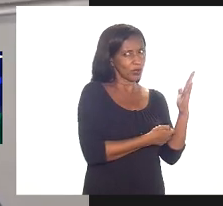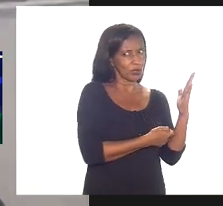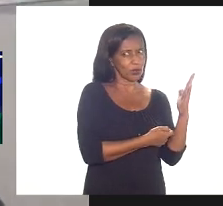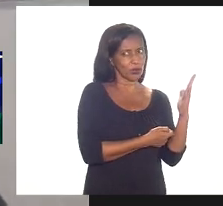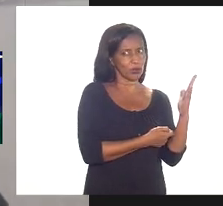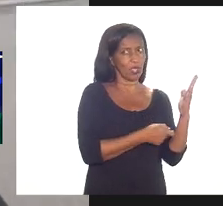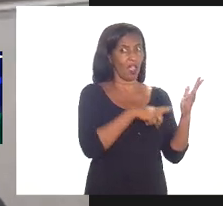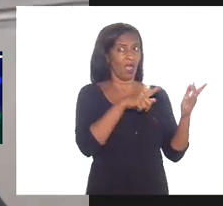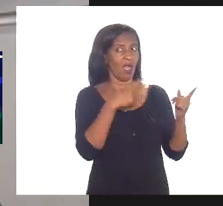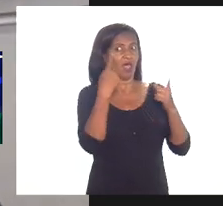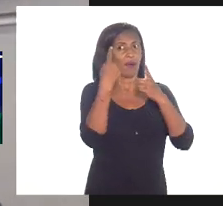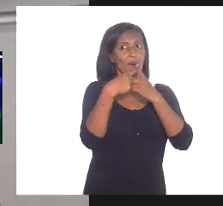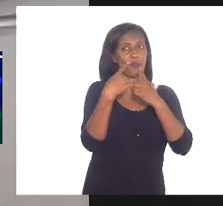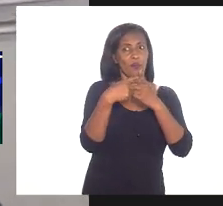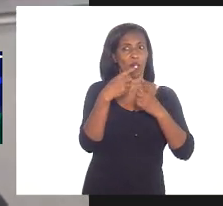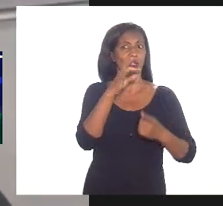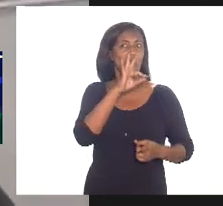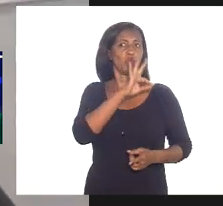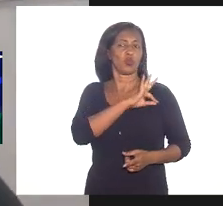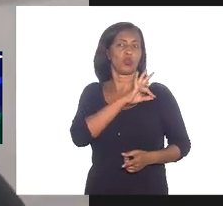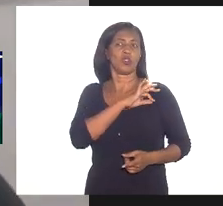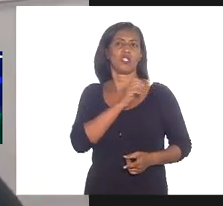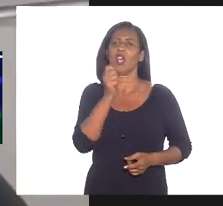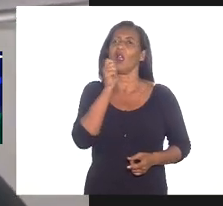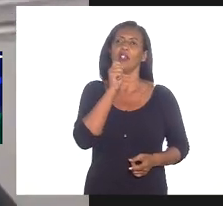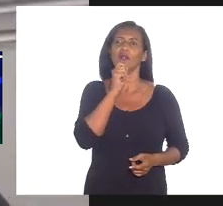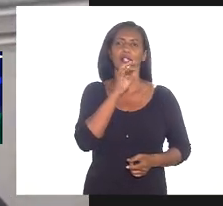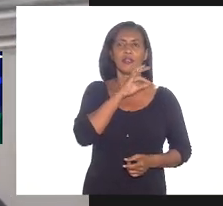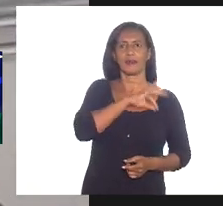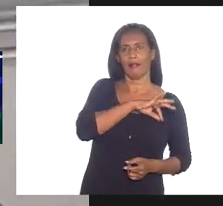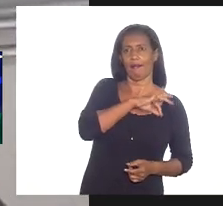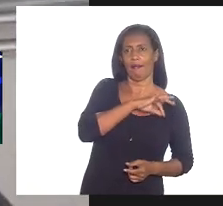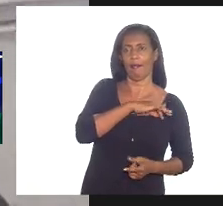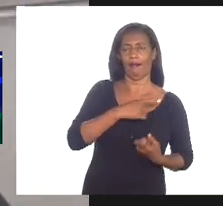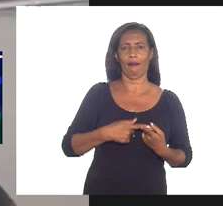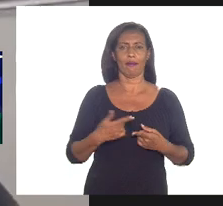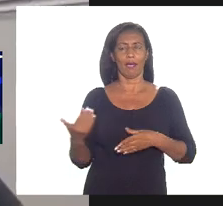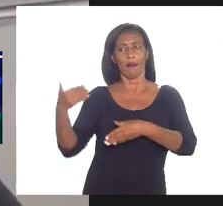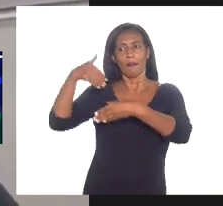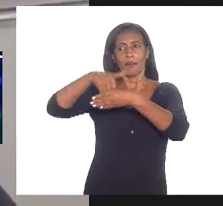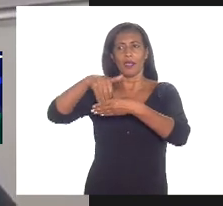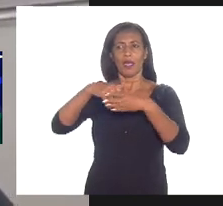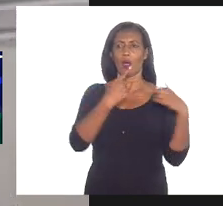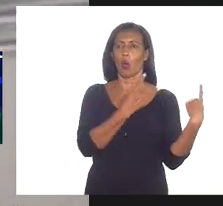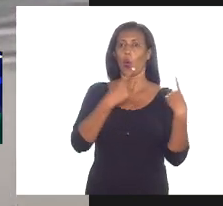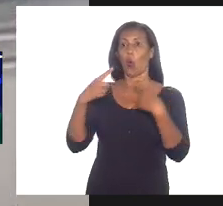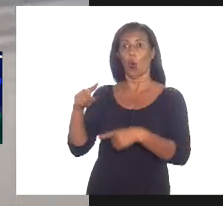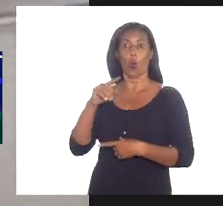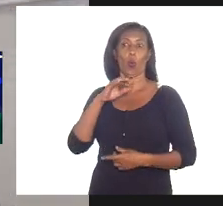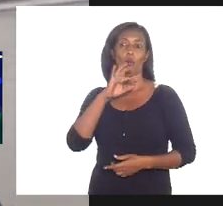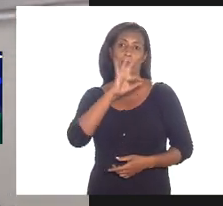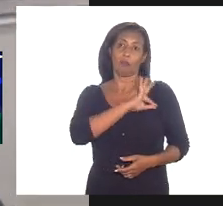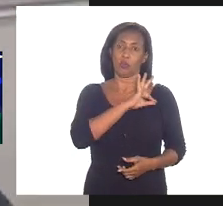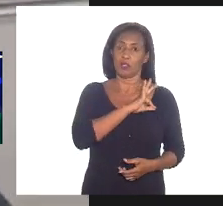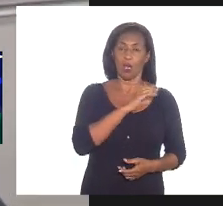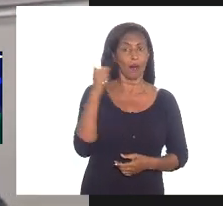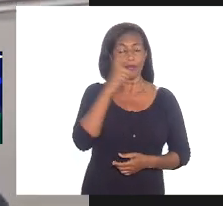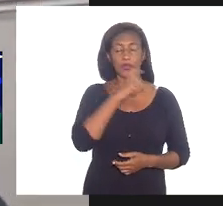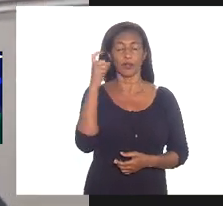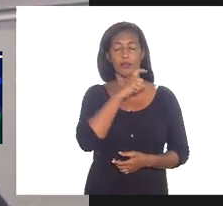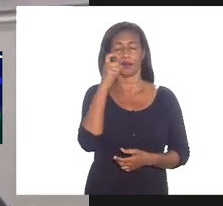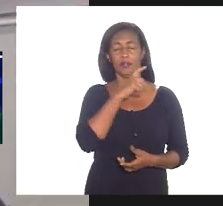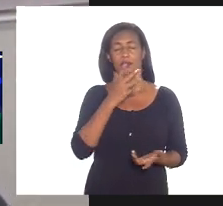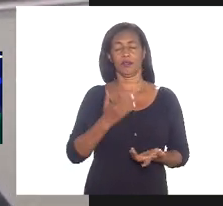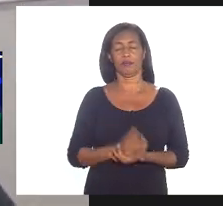narrativa a porque os policiais vão ficar se instalaram a por quê que em volta agora tá voltando conta por isso é o que é mentira